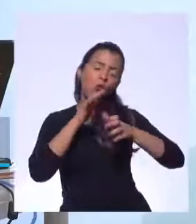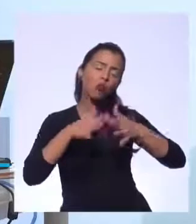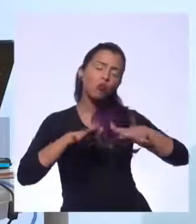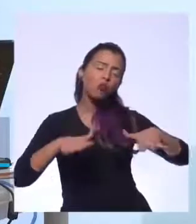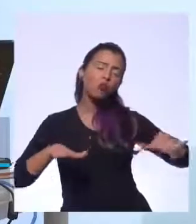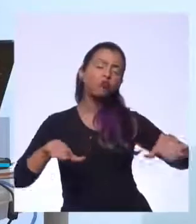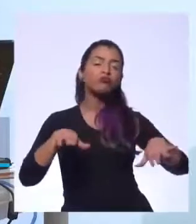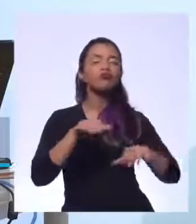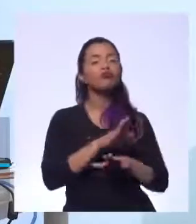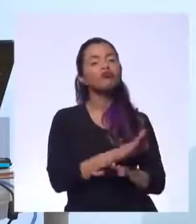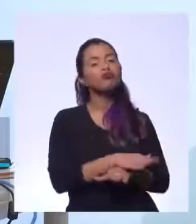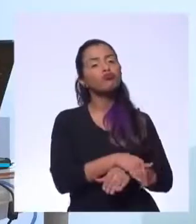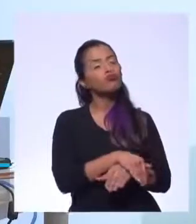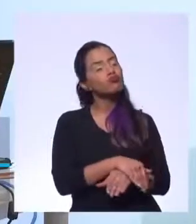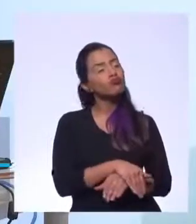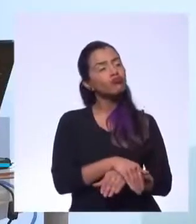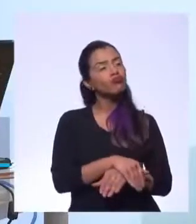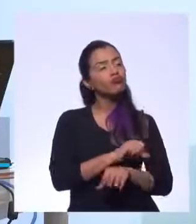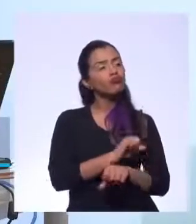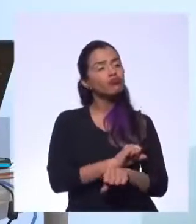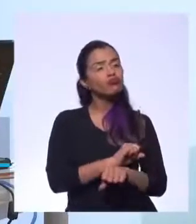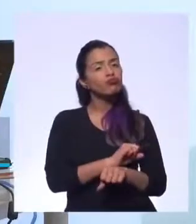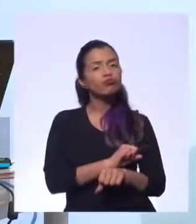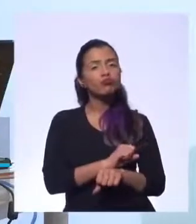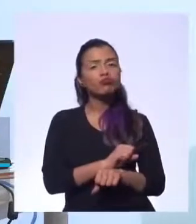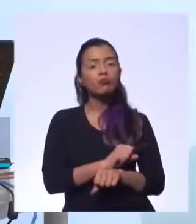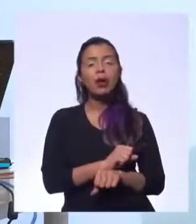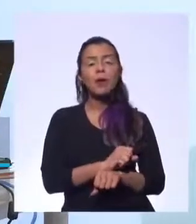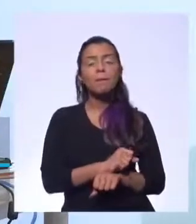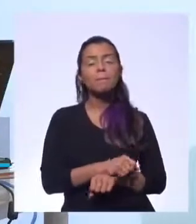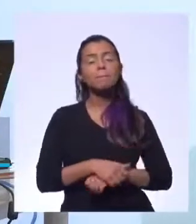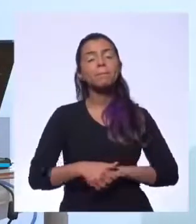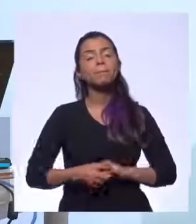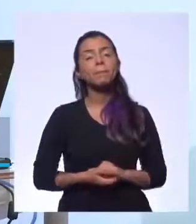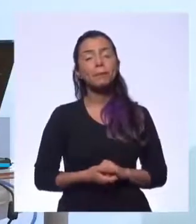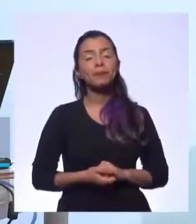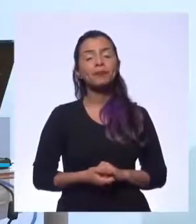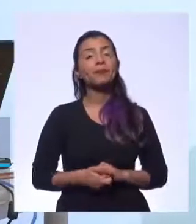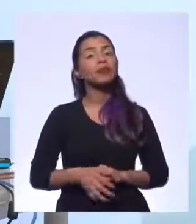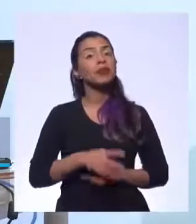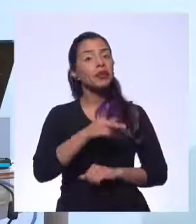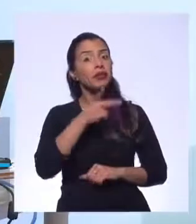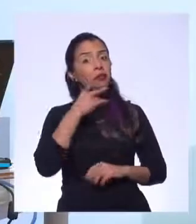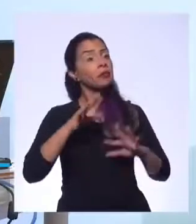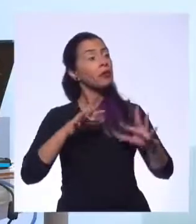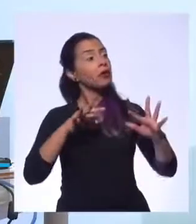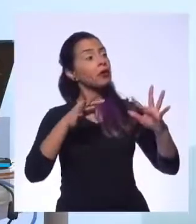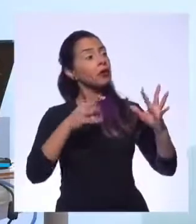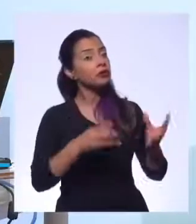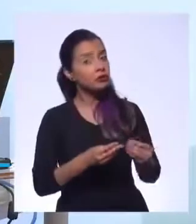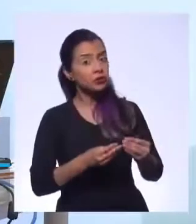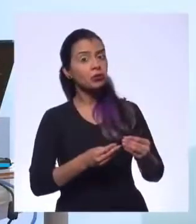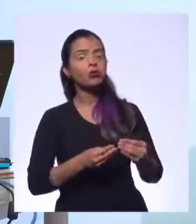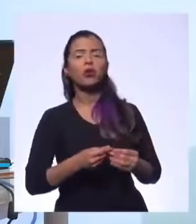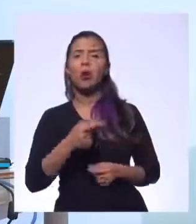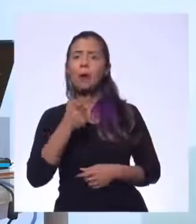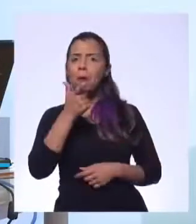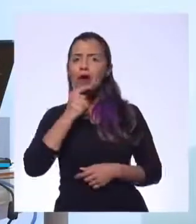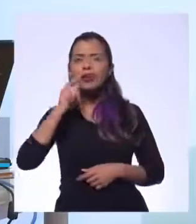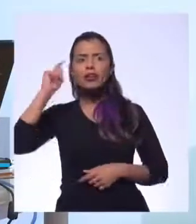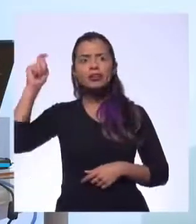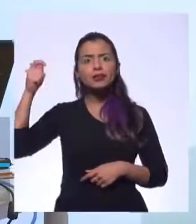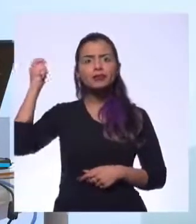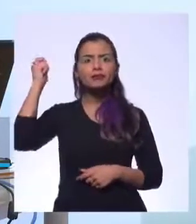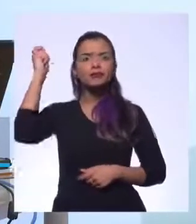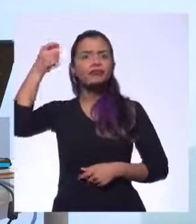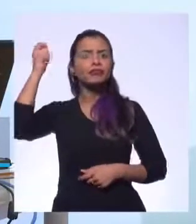espera ou do marido, ou da Yara, para tirar satisfações. Falava para todos que o marido havia sido enfeitiçado pelo canto